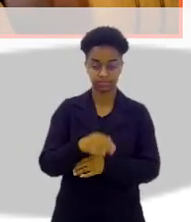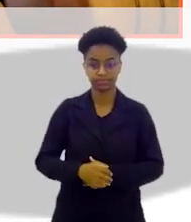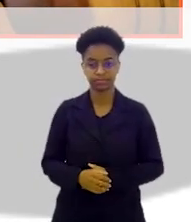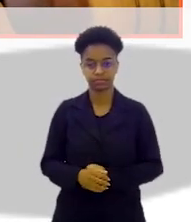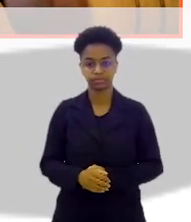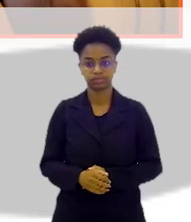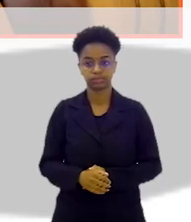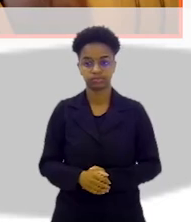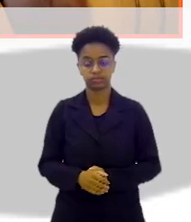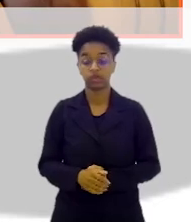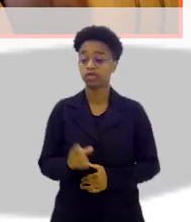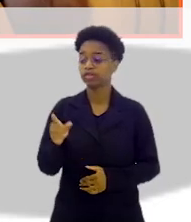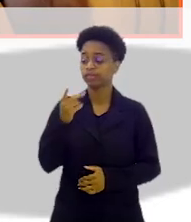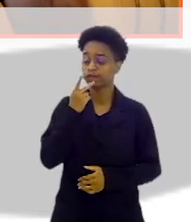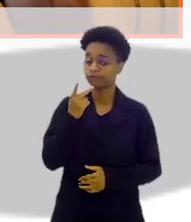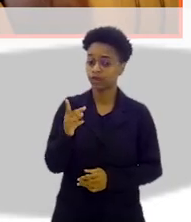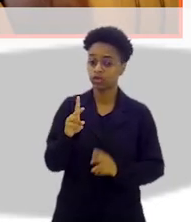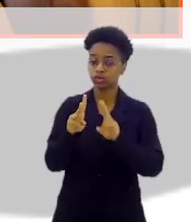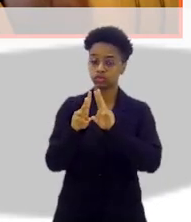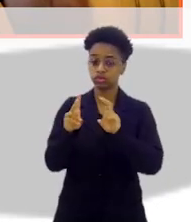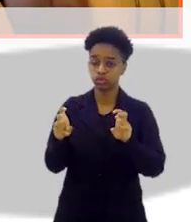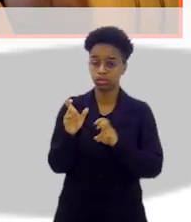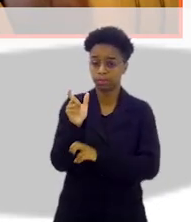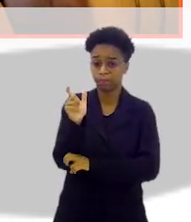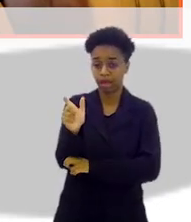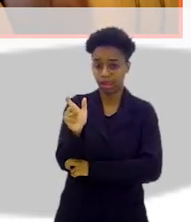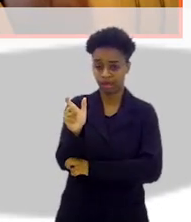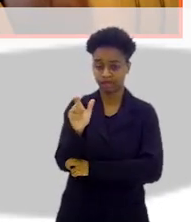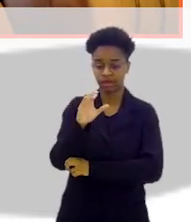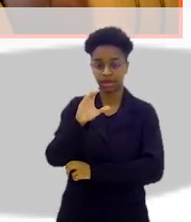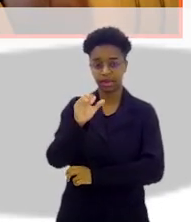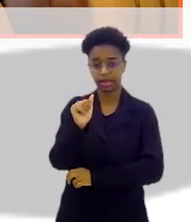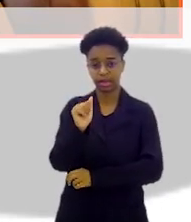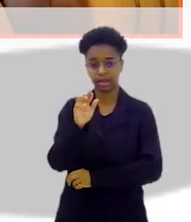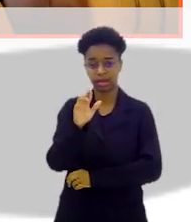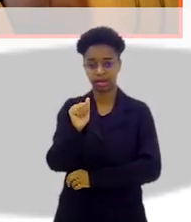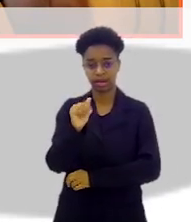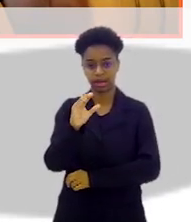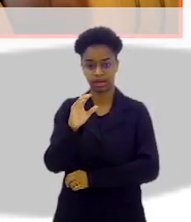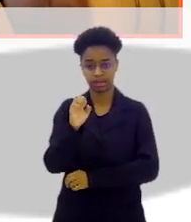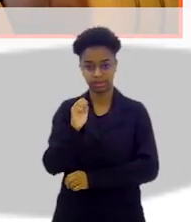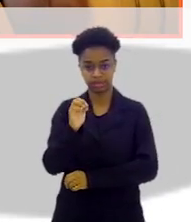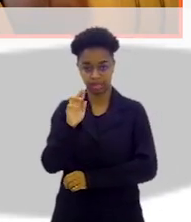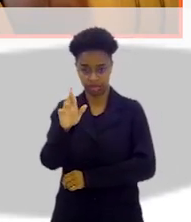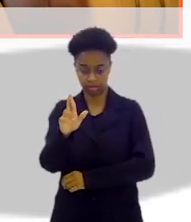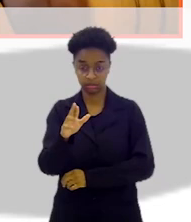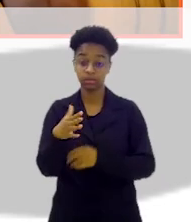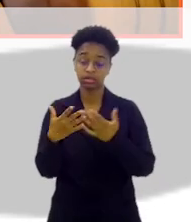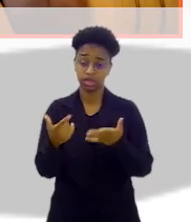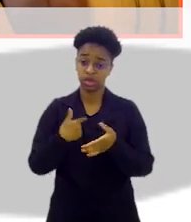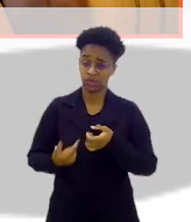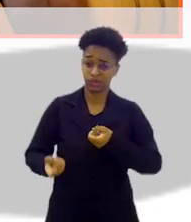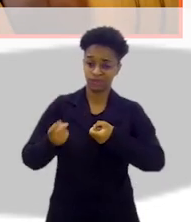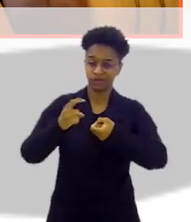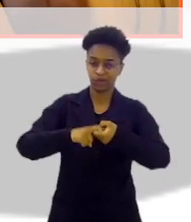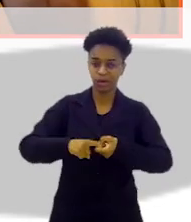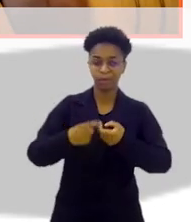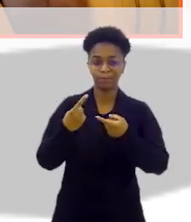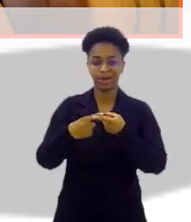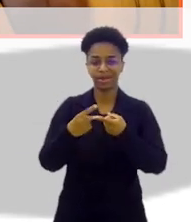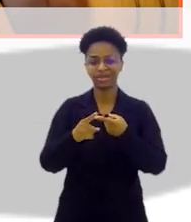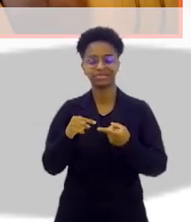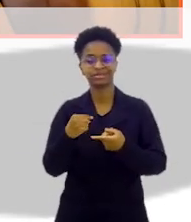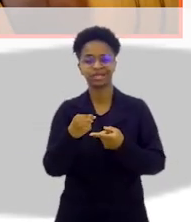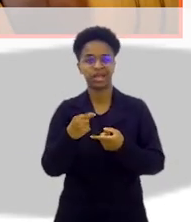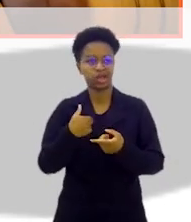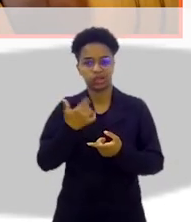Então, José, você falou aí da parte etimológica de uma palavra, do caractere, então, voltando lá, que eu fico, né,